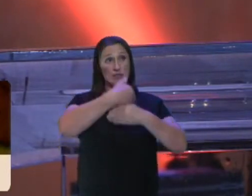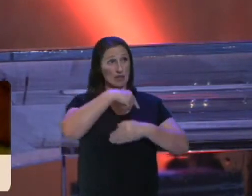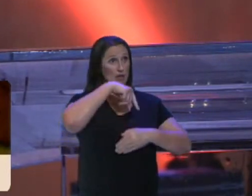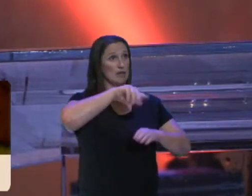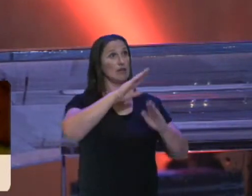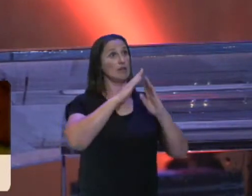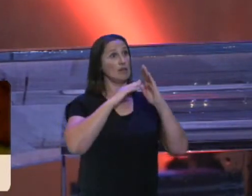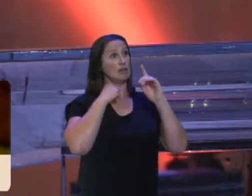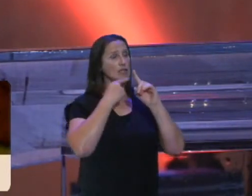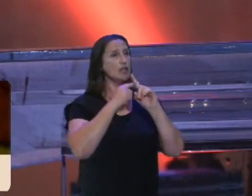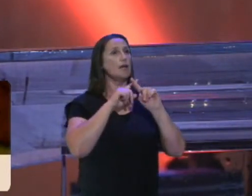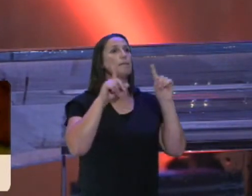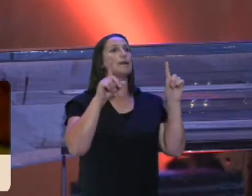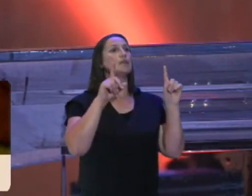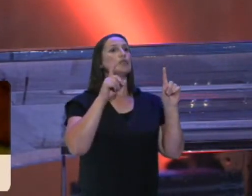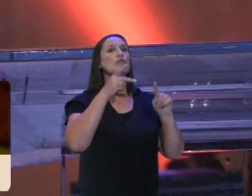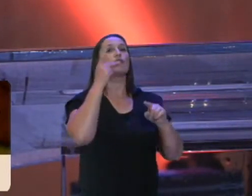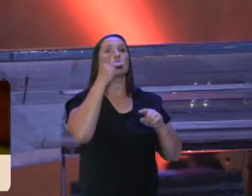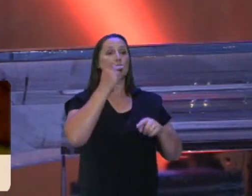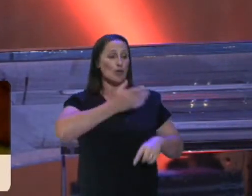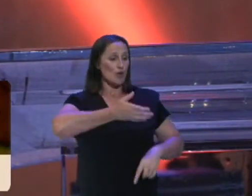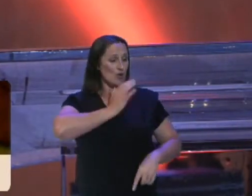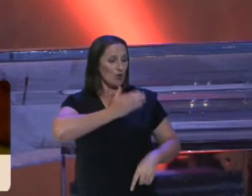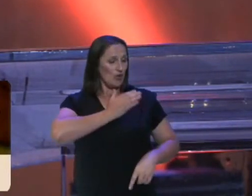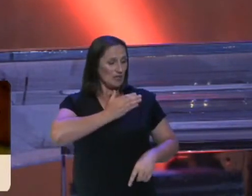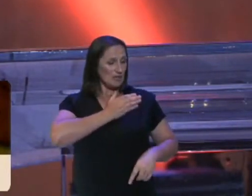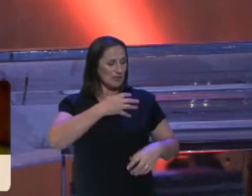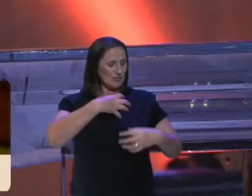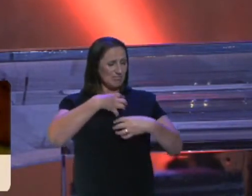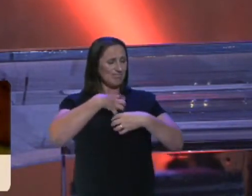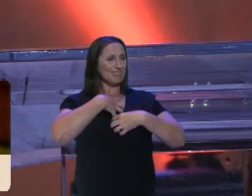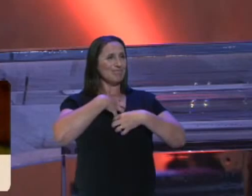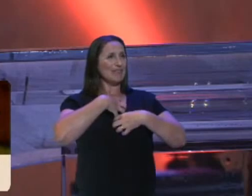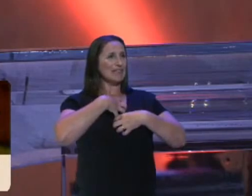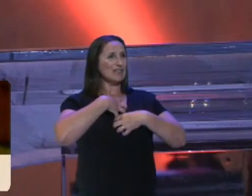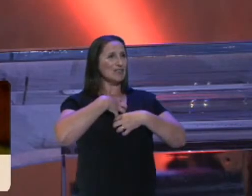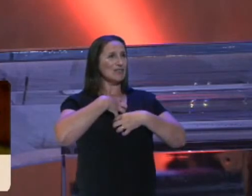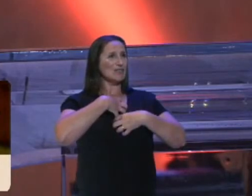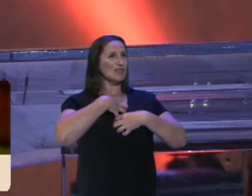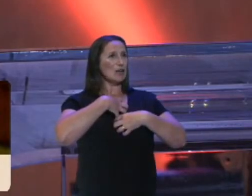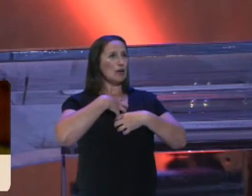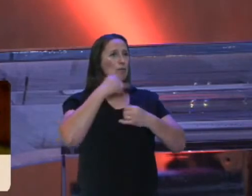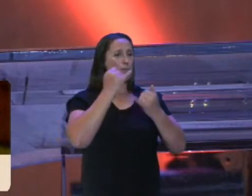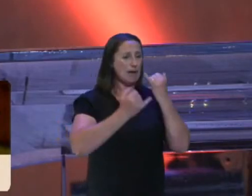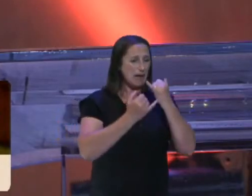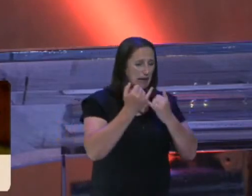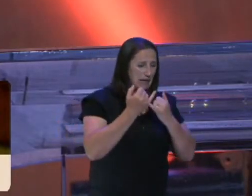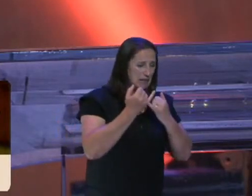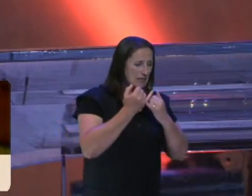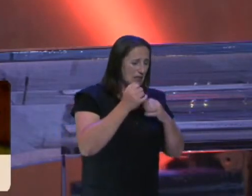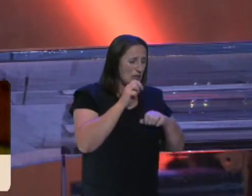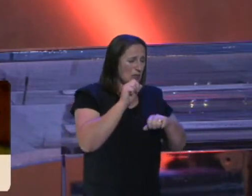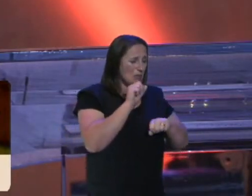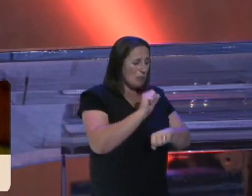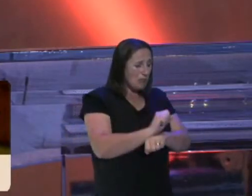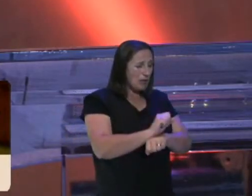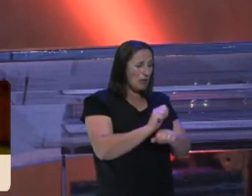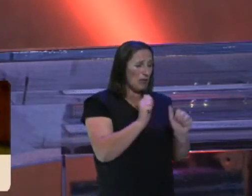de sentimento, tá? Então o sentimento é que às vezes a gente está lá na caverna da gente, né?